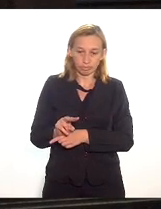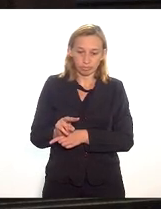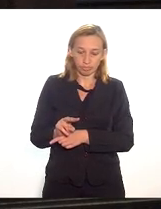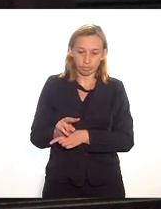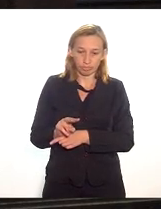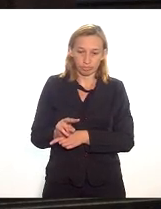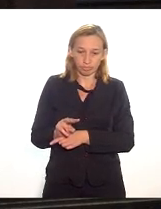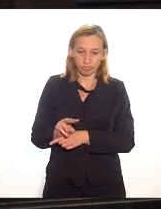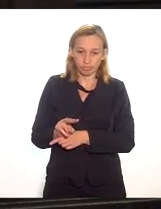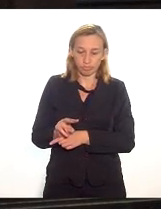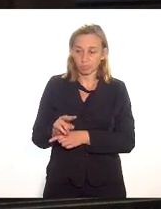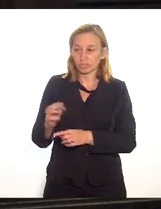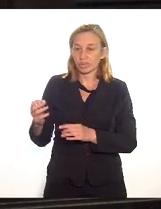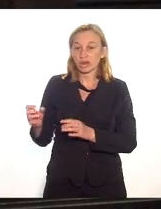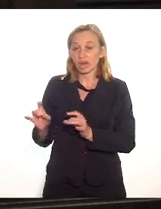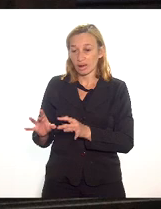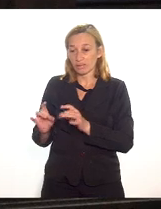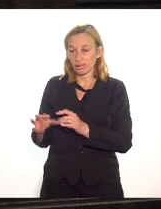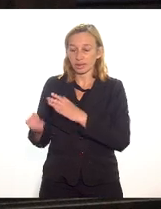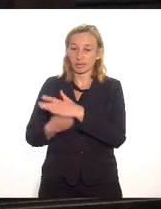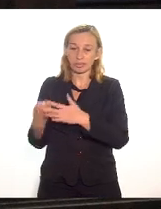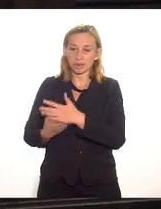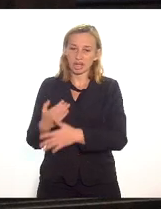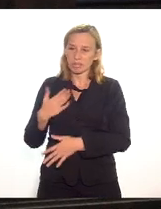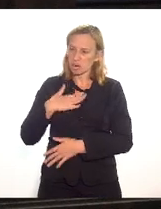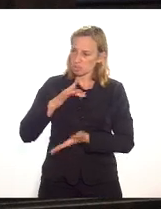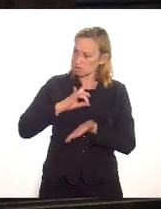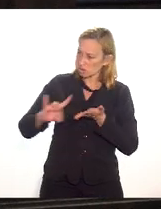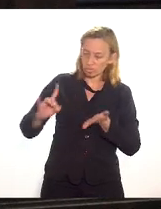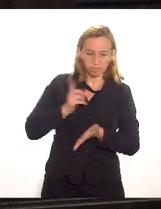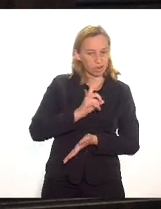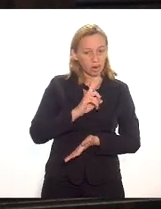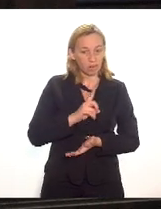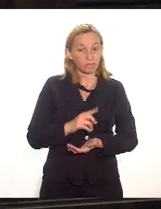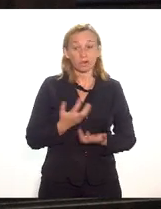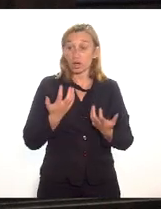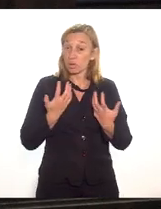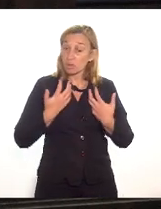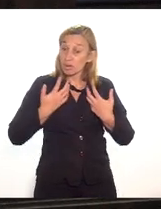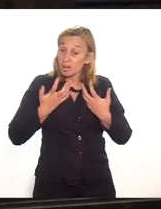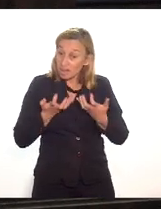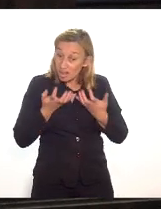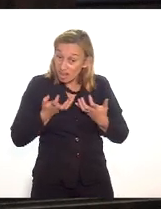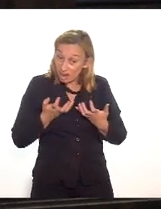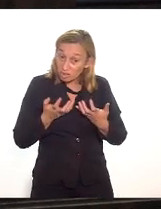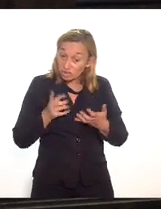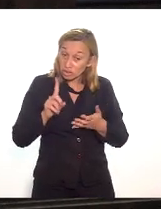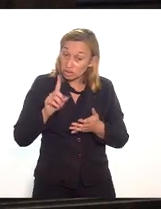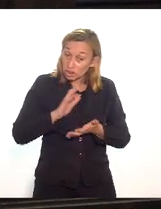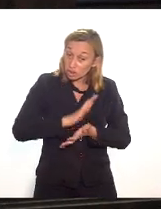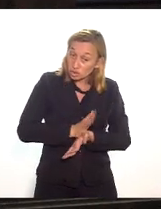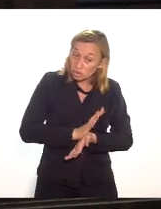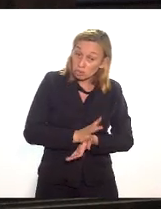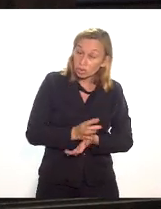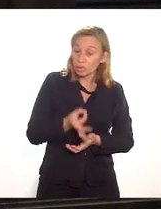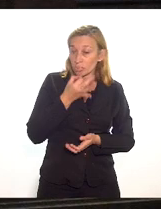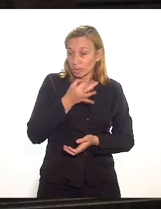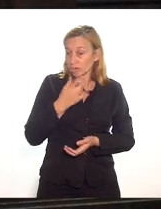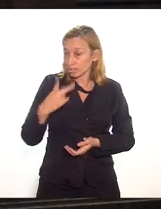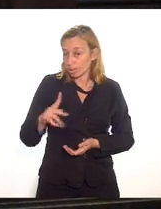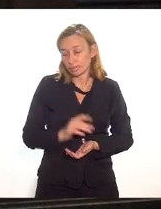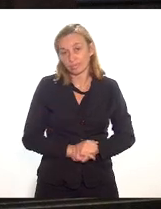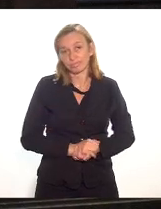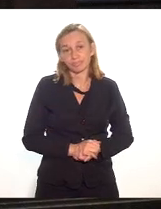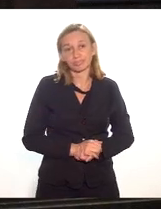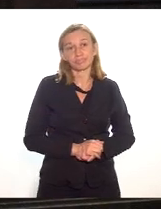inimigo. Eu não quero destruir, eu quero derrotar no argumento, eu quero derrotar no debate democrático. Por